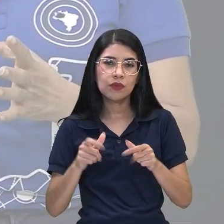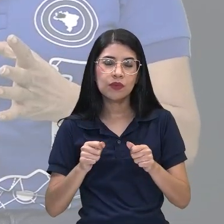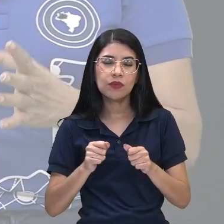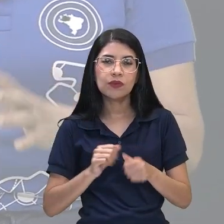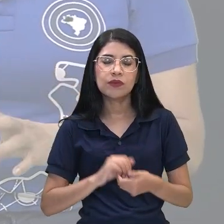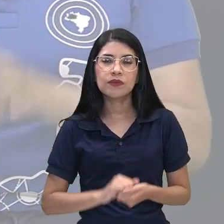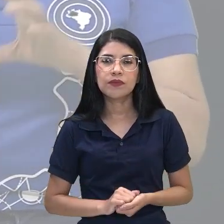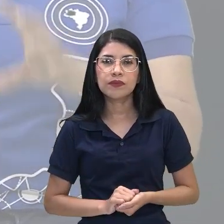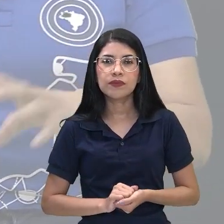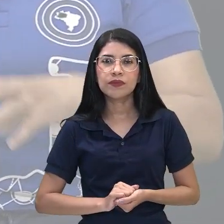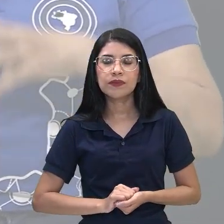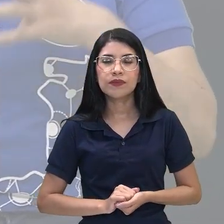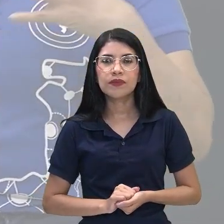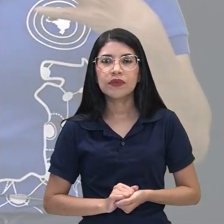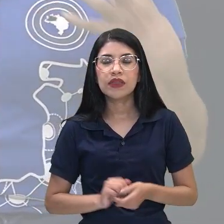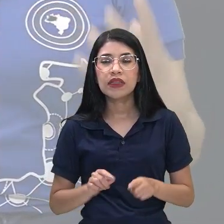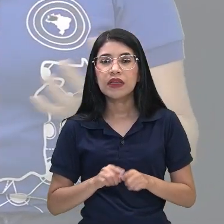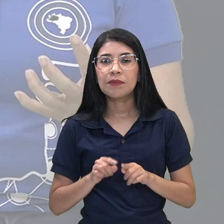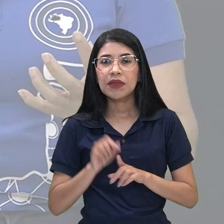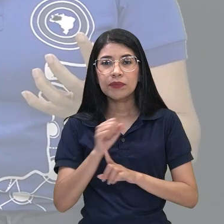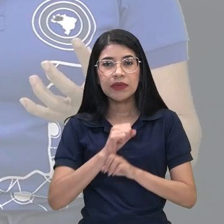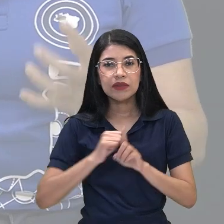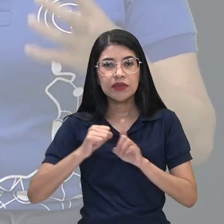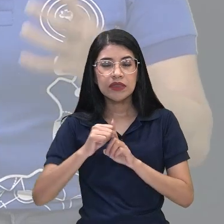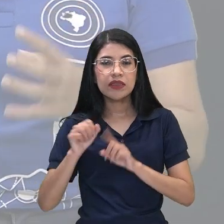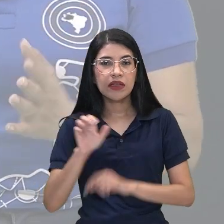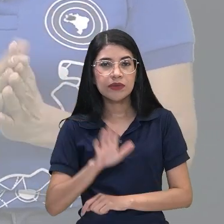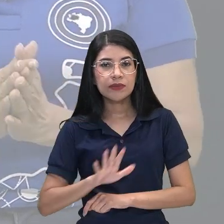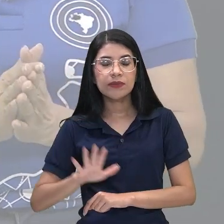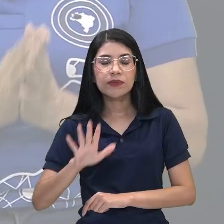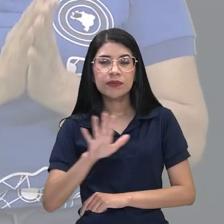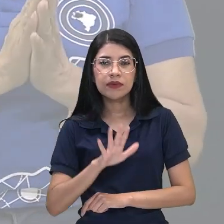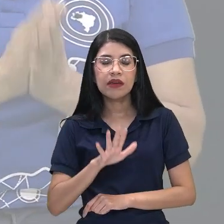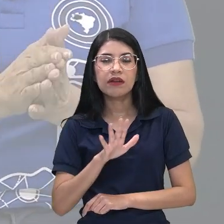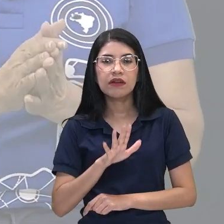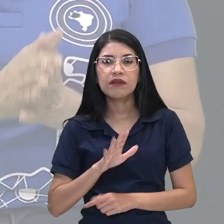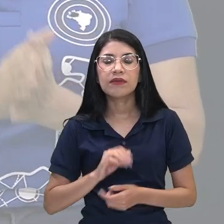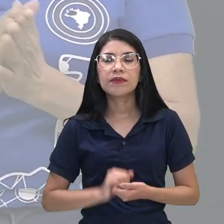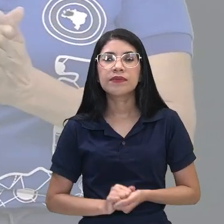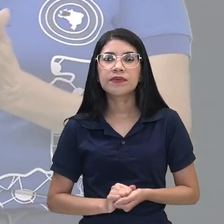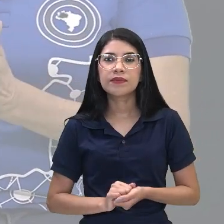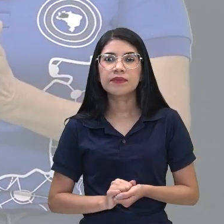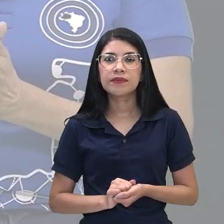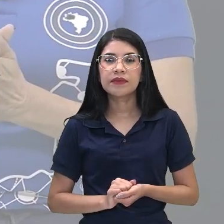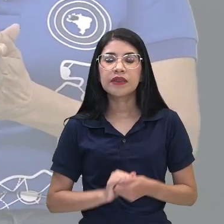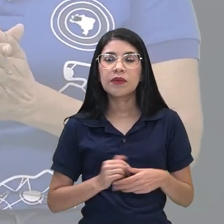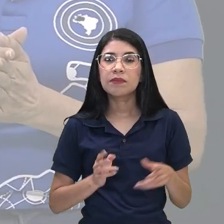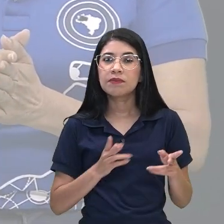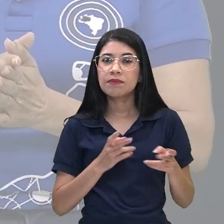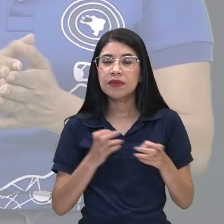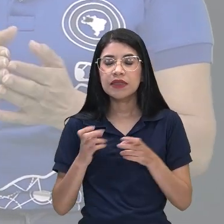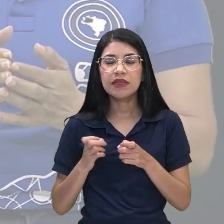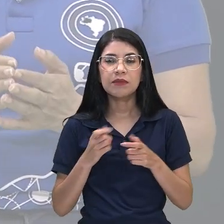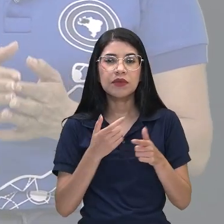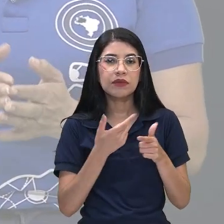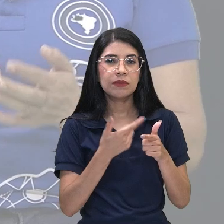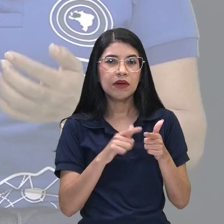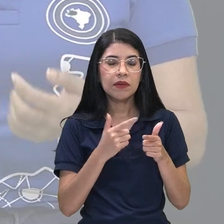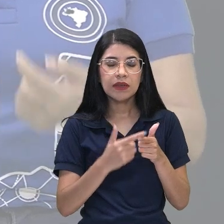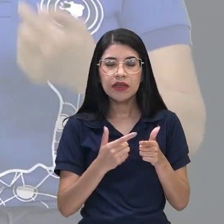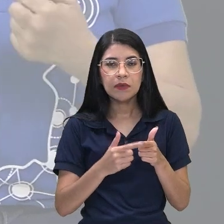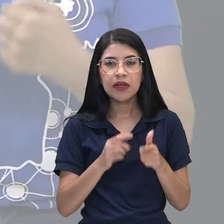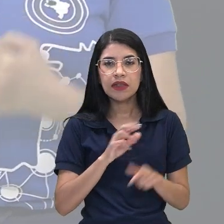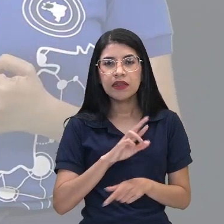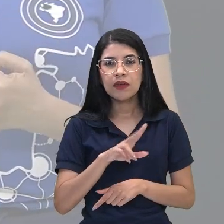como todo, numa sociedade, vai se ver os problemas, né, não